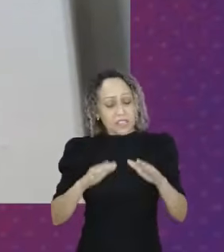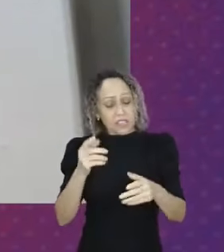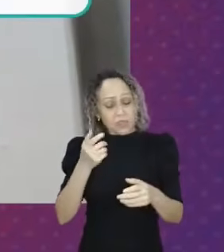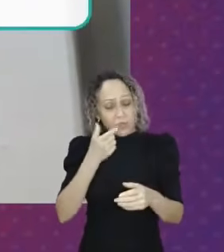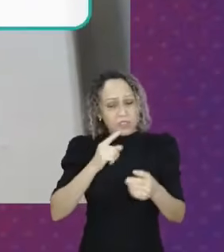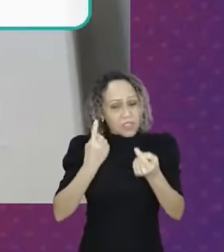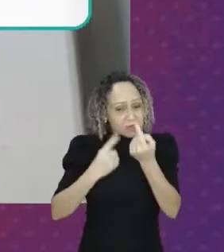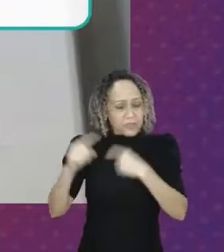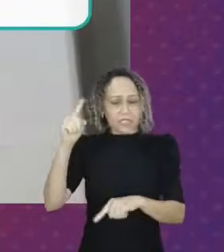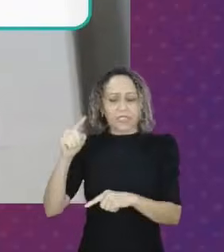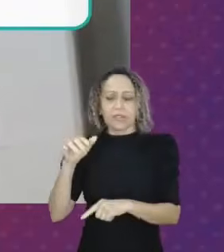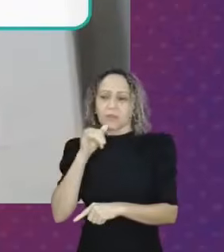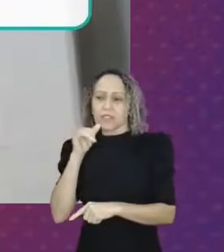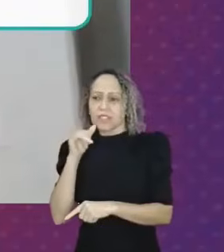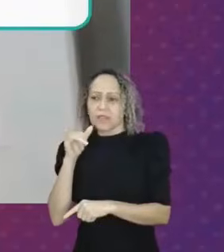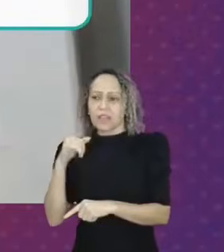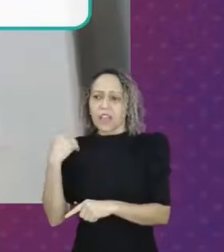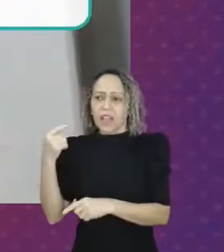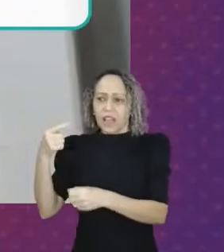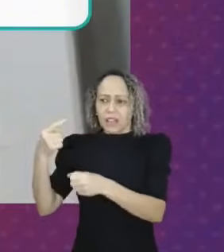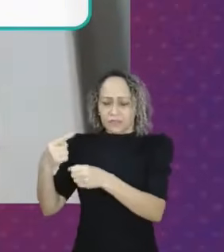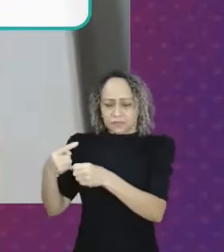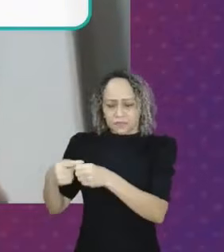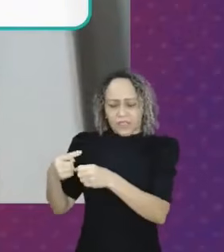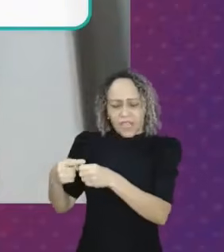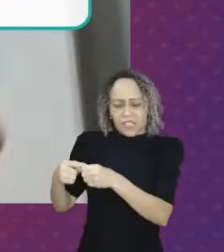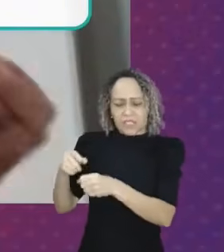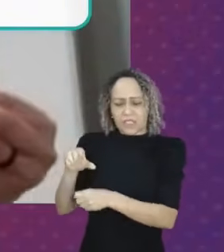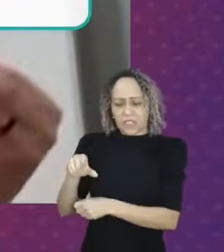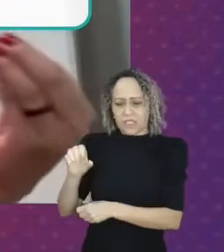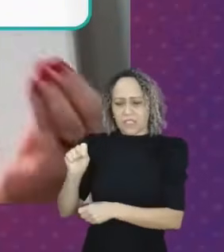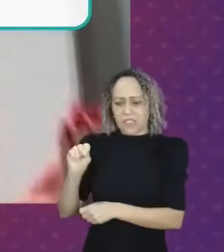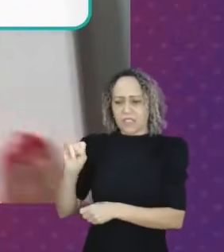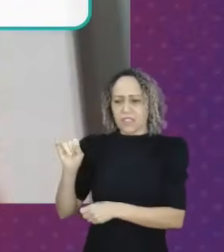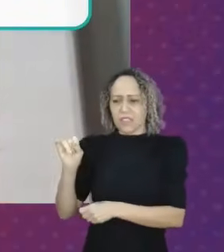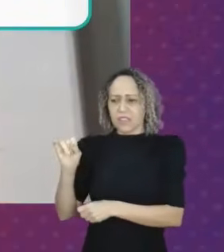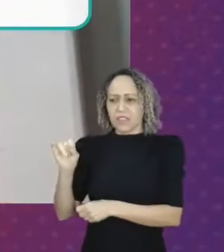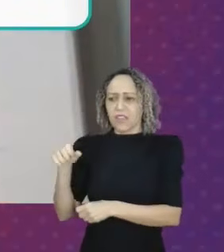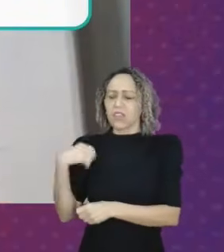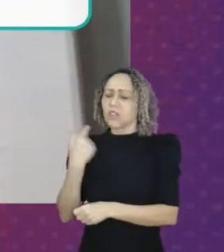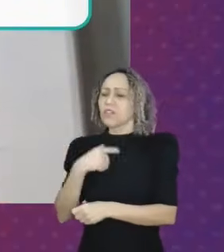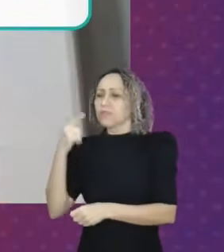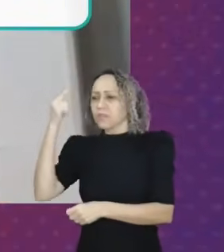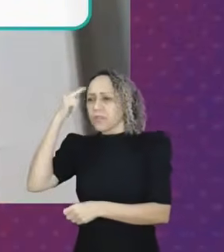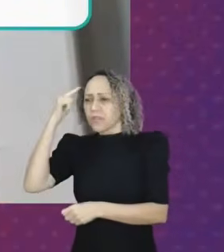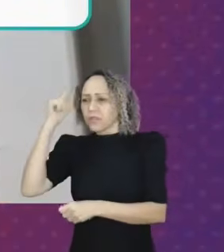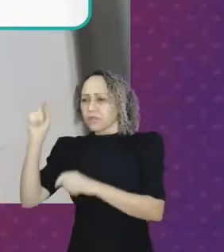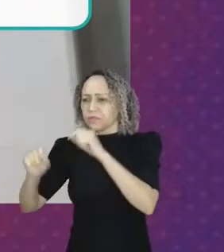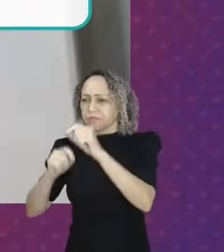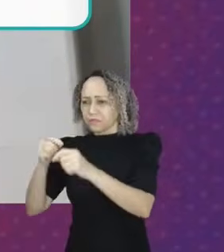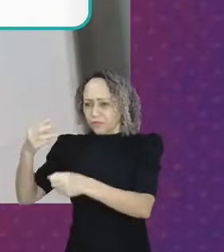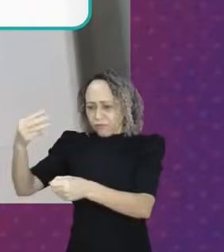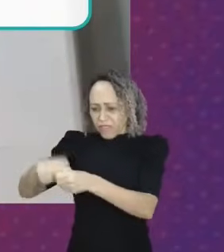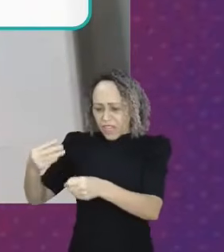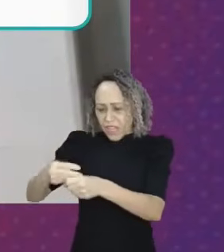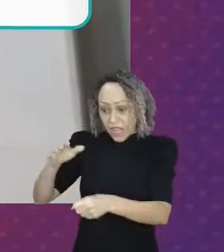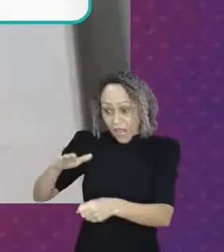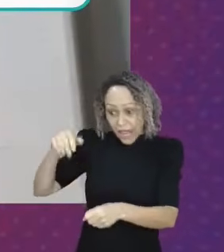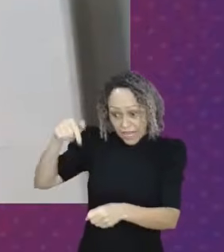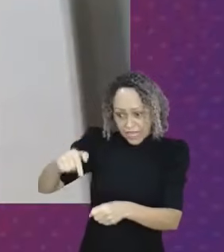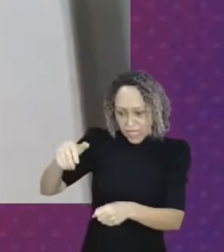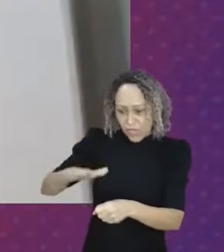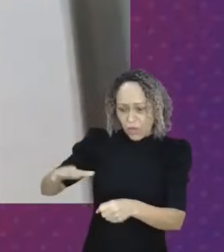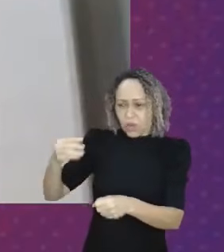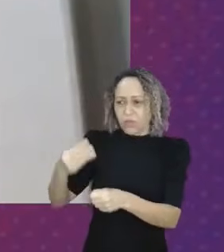que nós tivéssemos cota de pessoas negras nas peças publicitárias do município. Por que